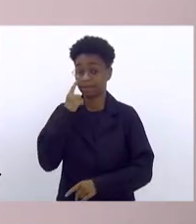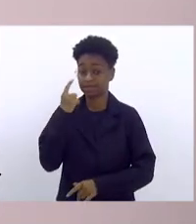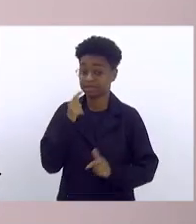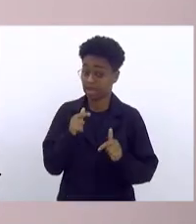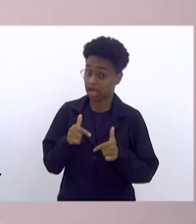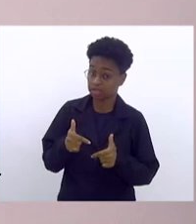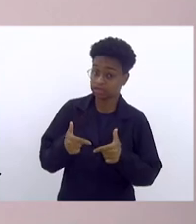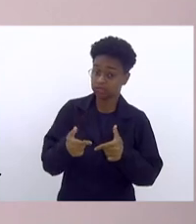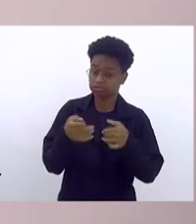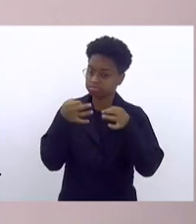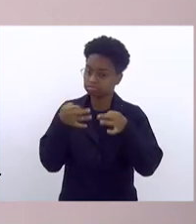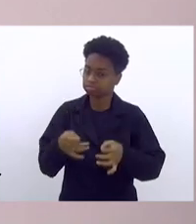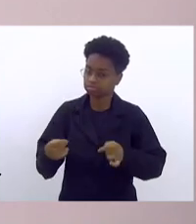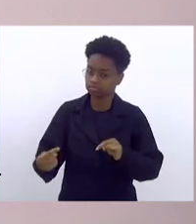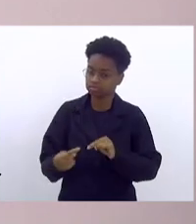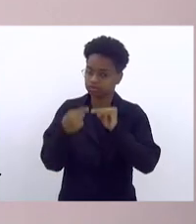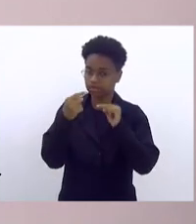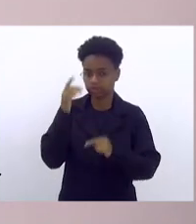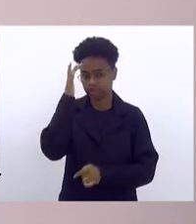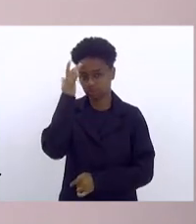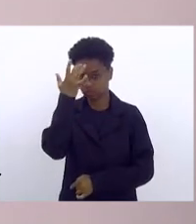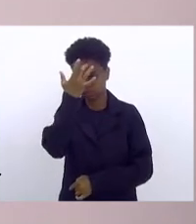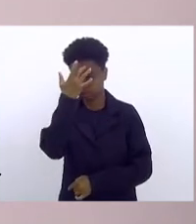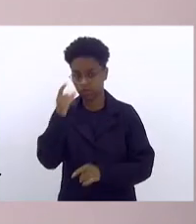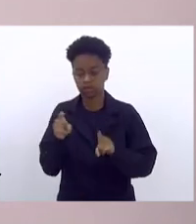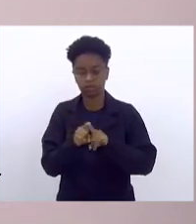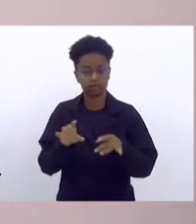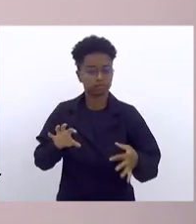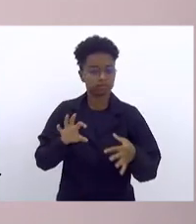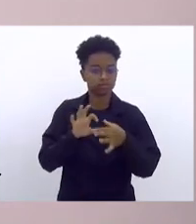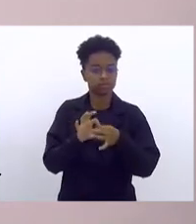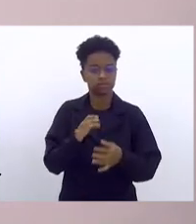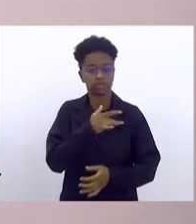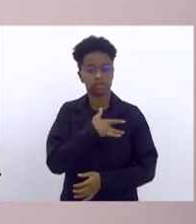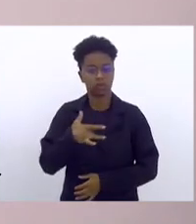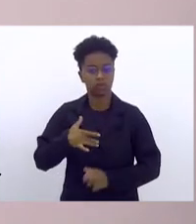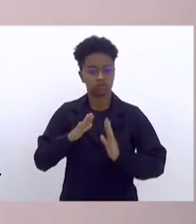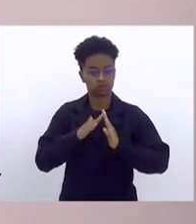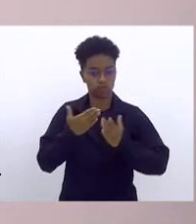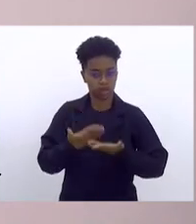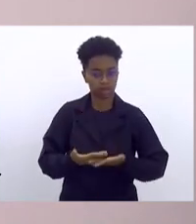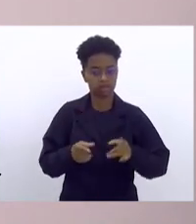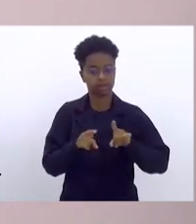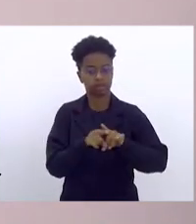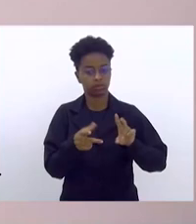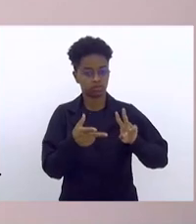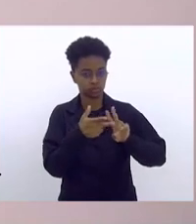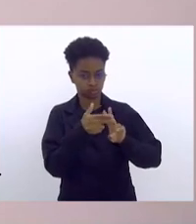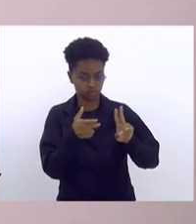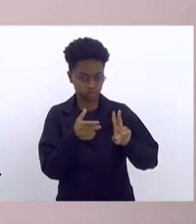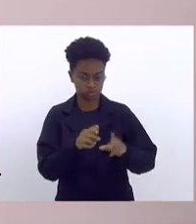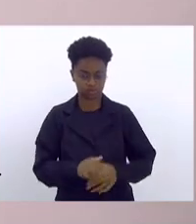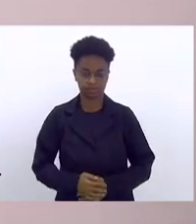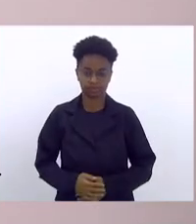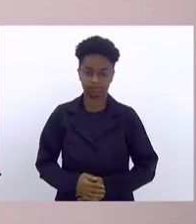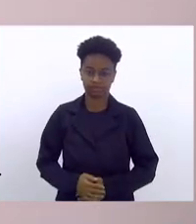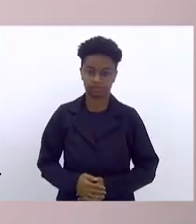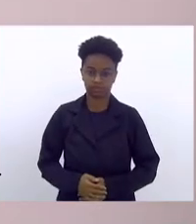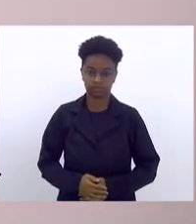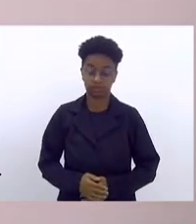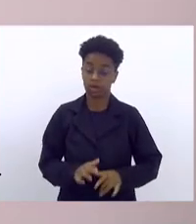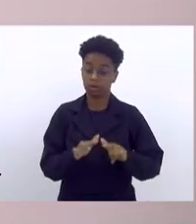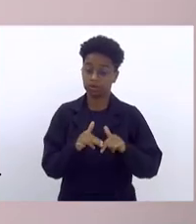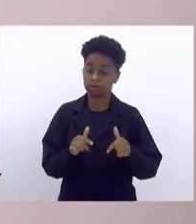concretas de saúde mental vinculadas à saúde escolar e ao SUS a partir de ações